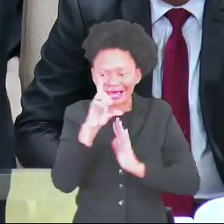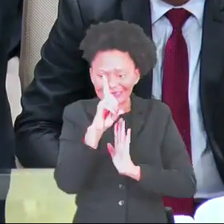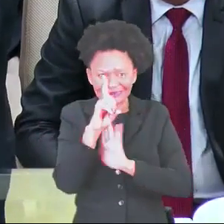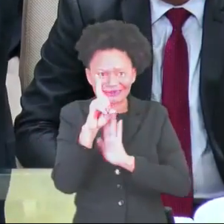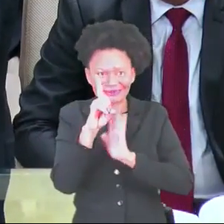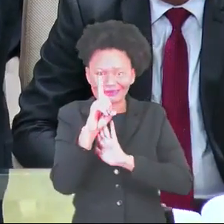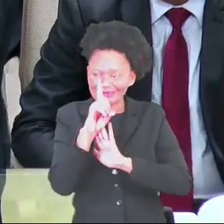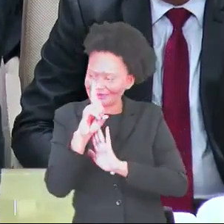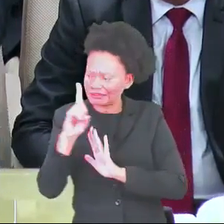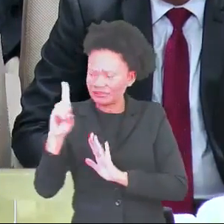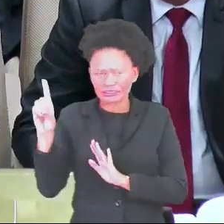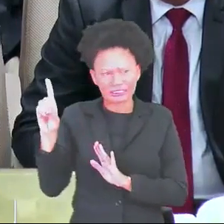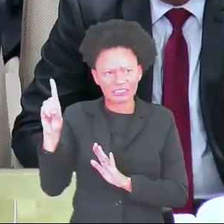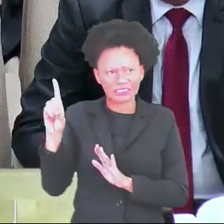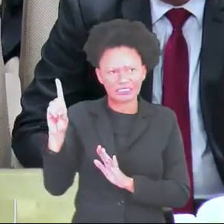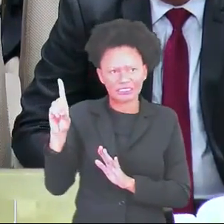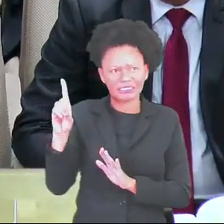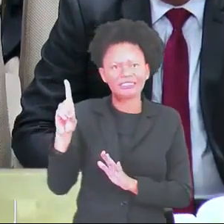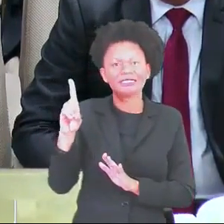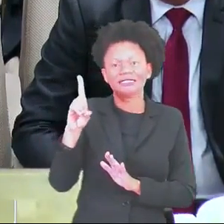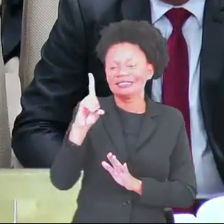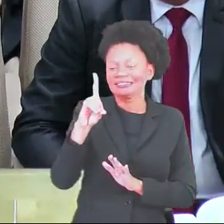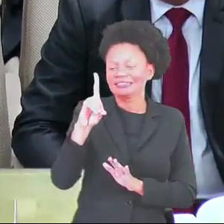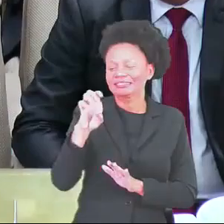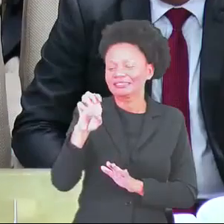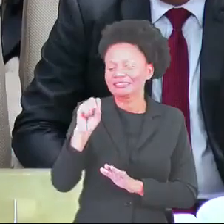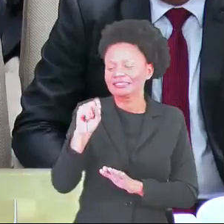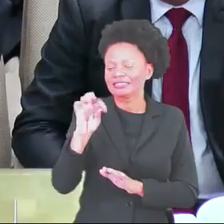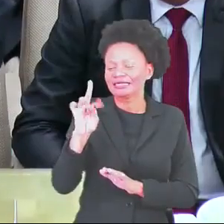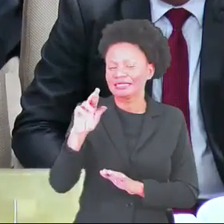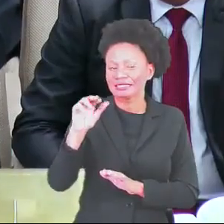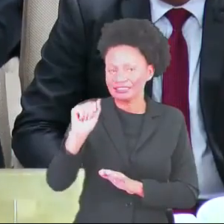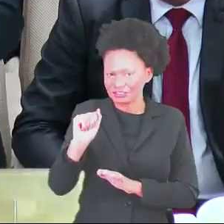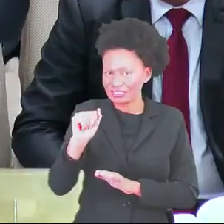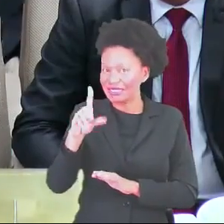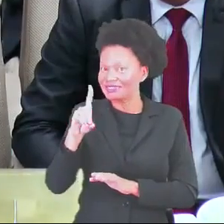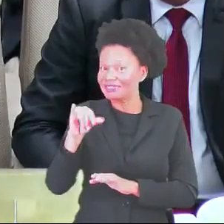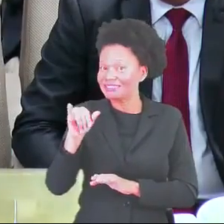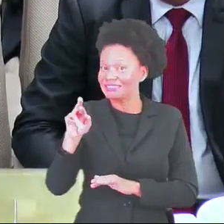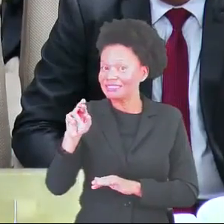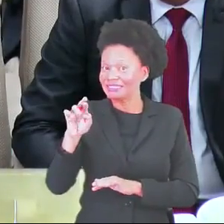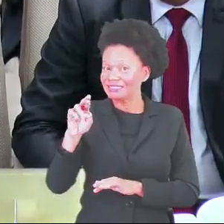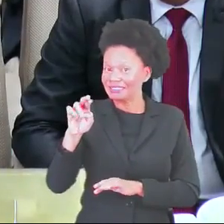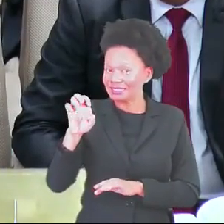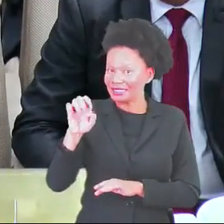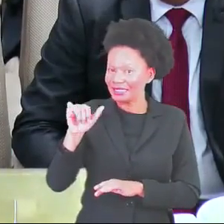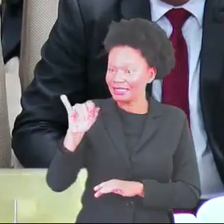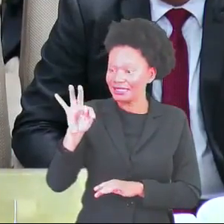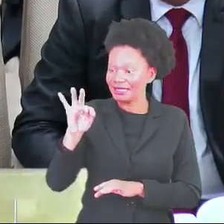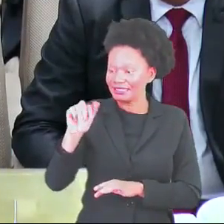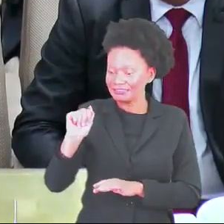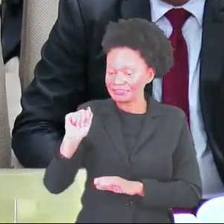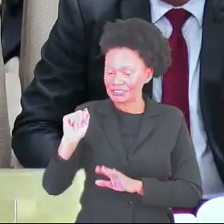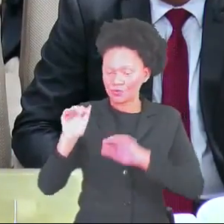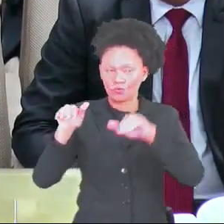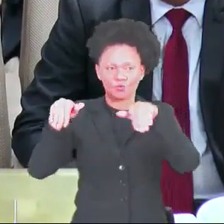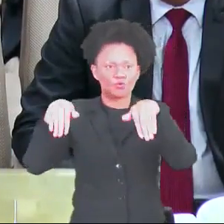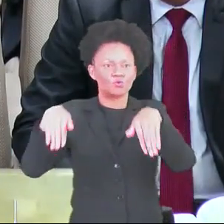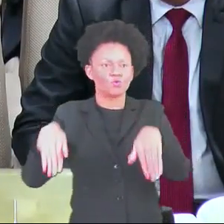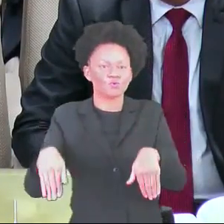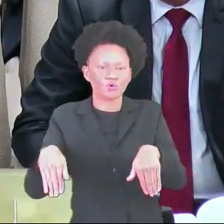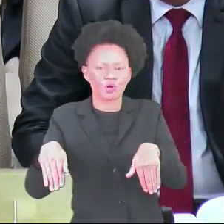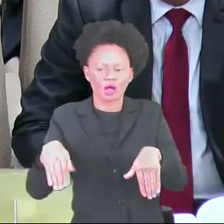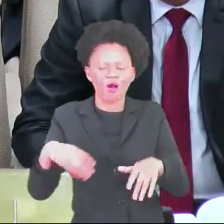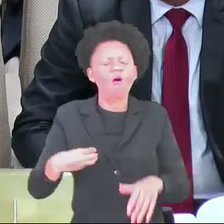Pai. A destra é a sua, trono do meio de Deus, trono da direita de Cristo. E aonde é que está a